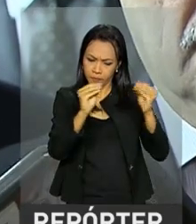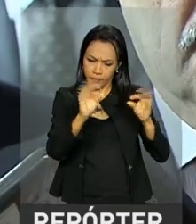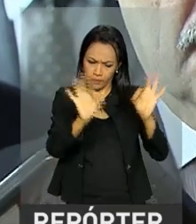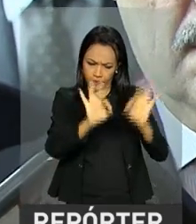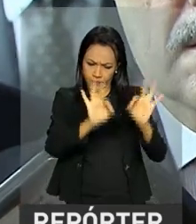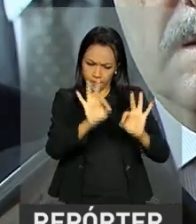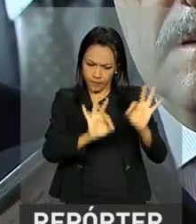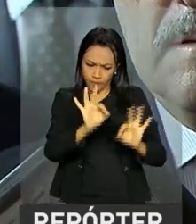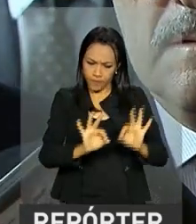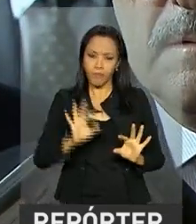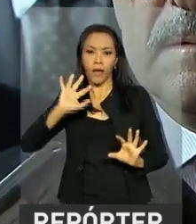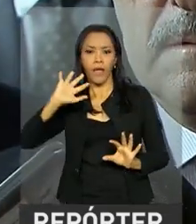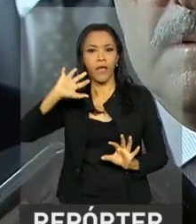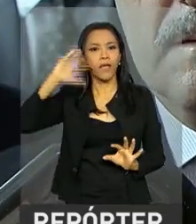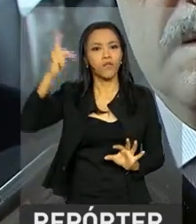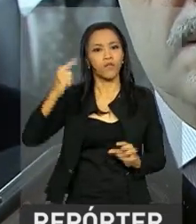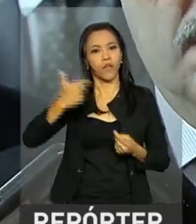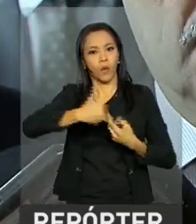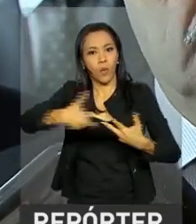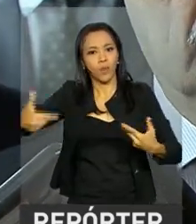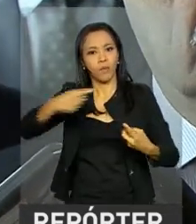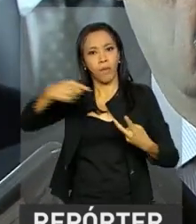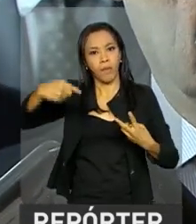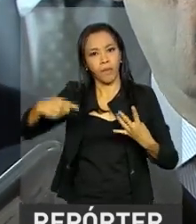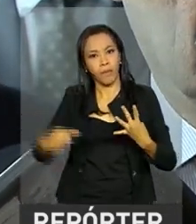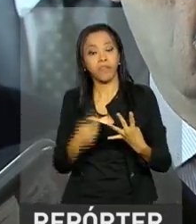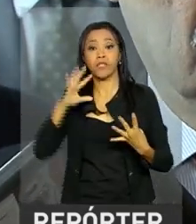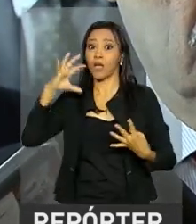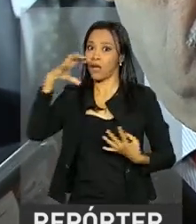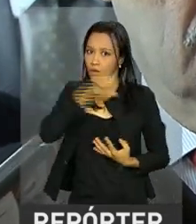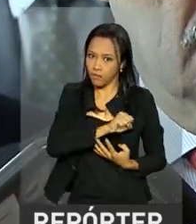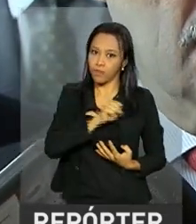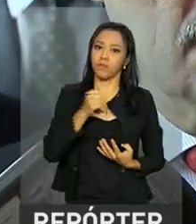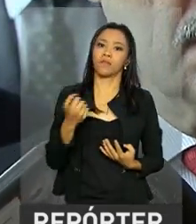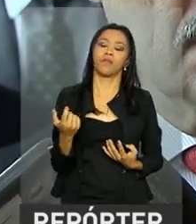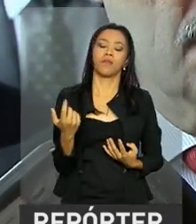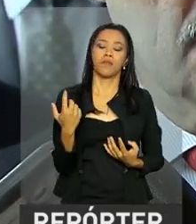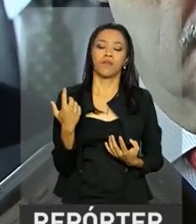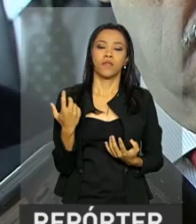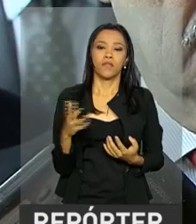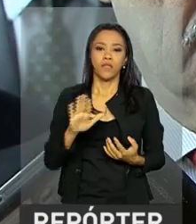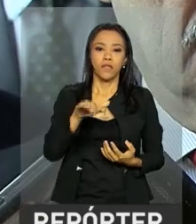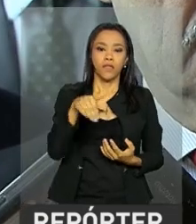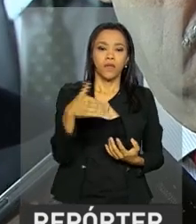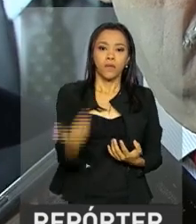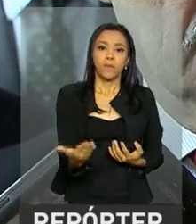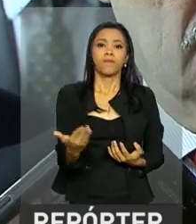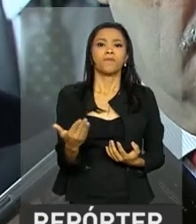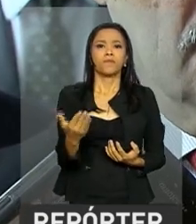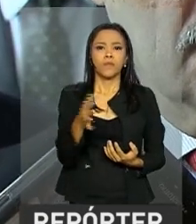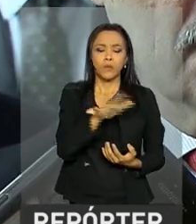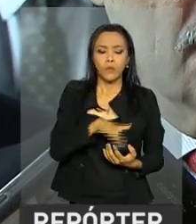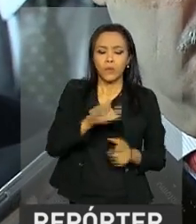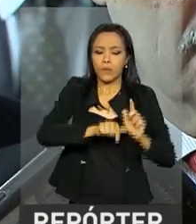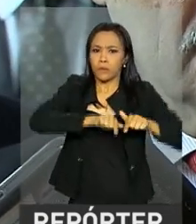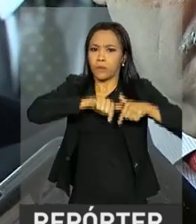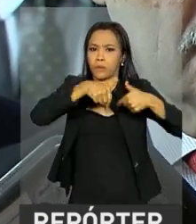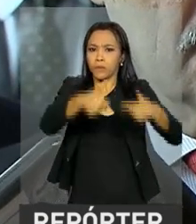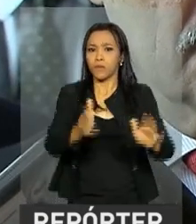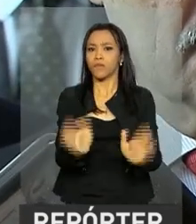formatação da solução seja relativamente rápida, na medida em que grande parte do trabalho já foi